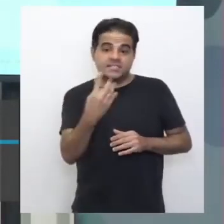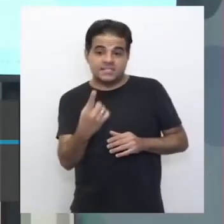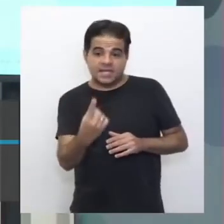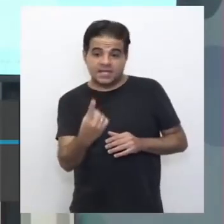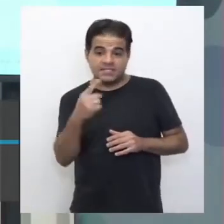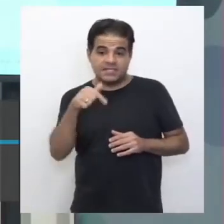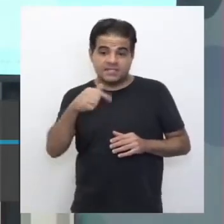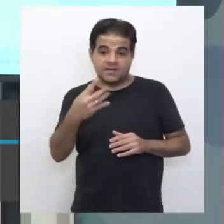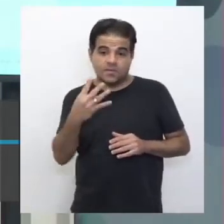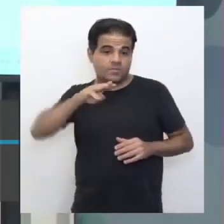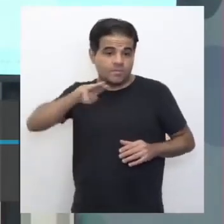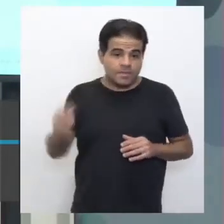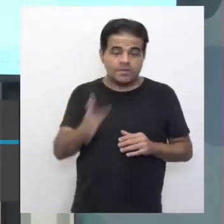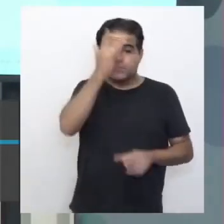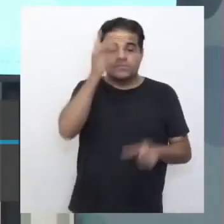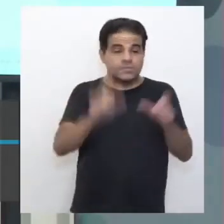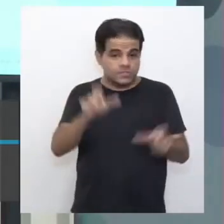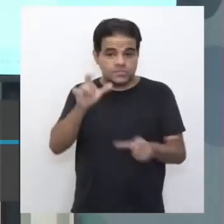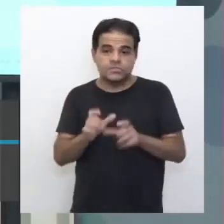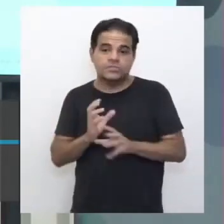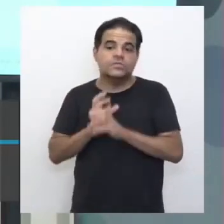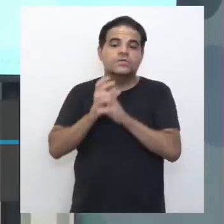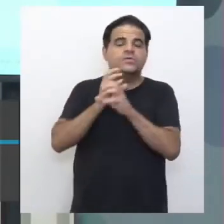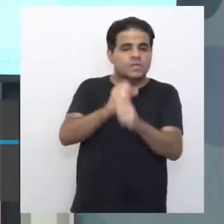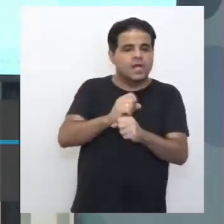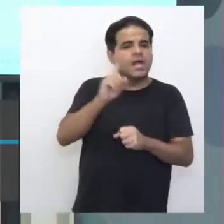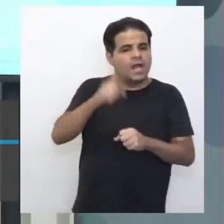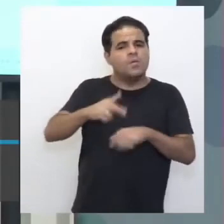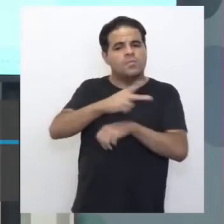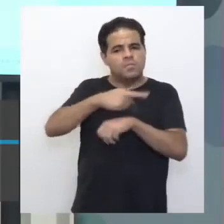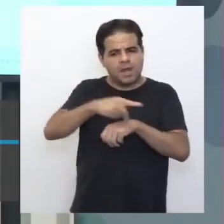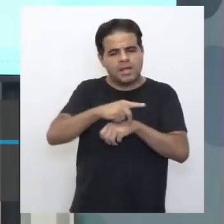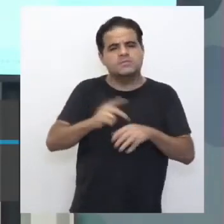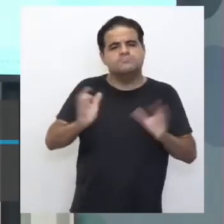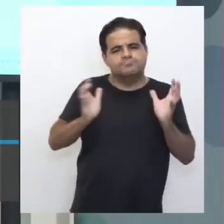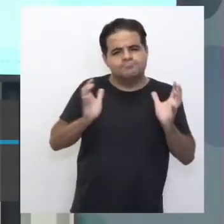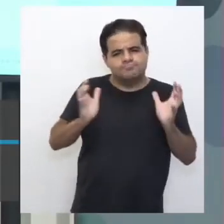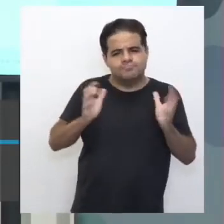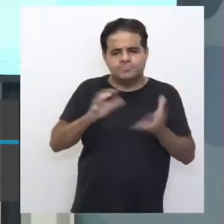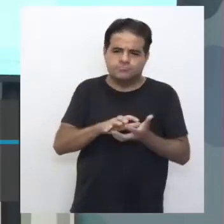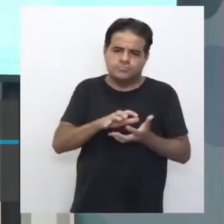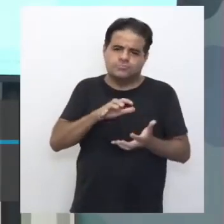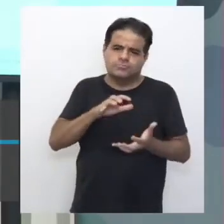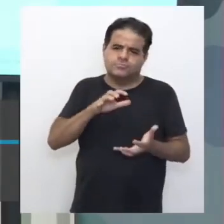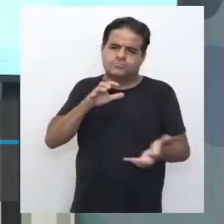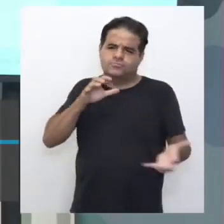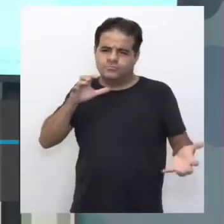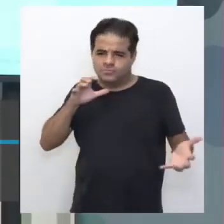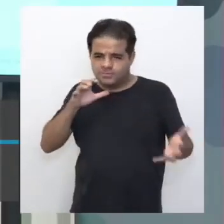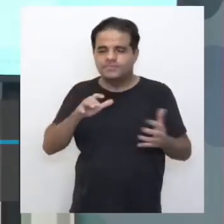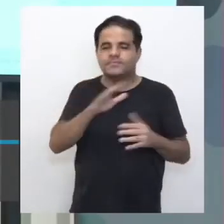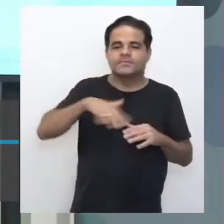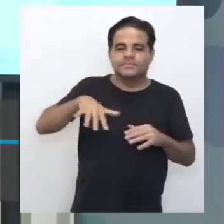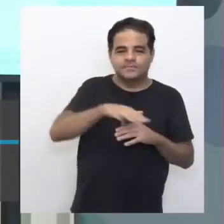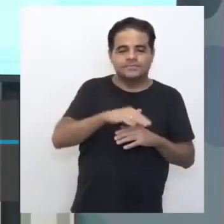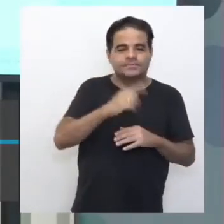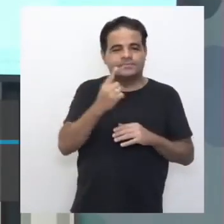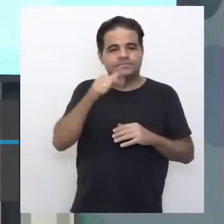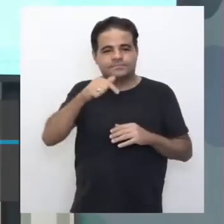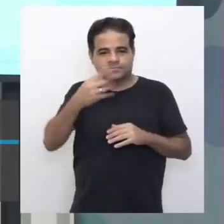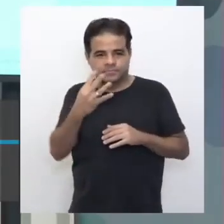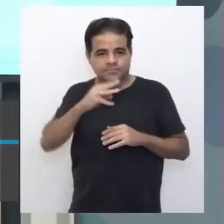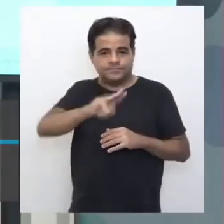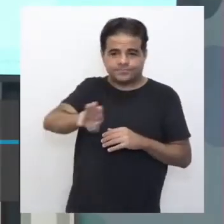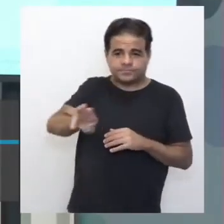mais de 1.100 pessoas por quilômetro quadrado, é um país populoso e povoado, porque tem lá 164 milhões de pessoas. A China,